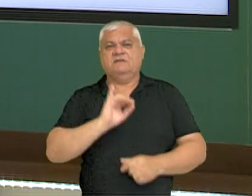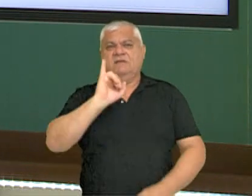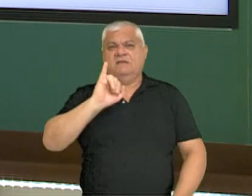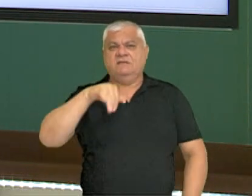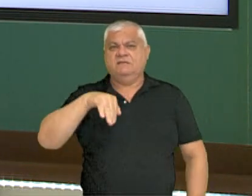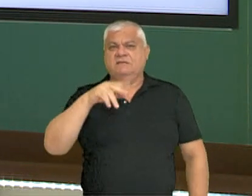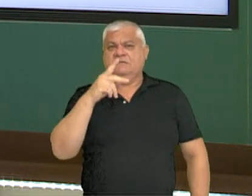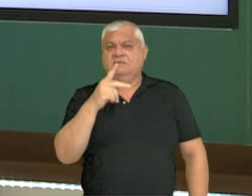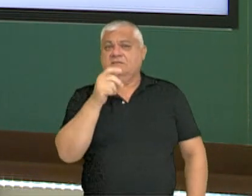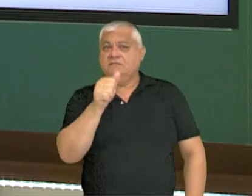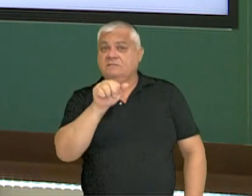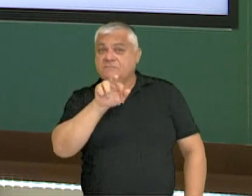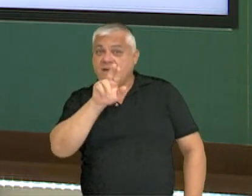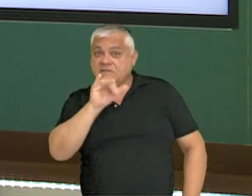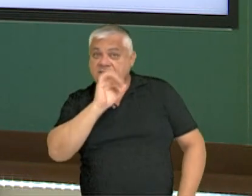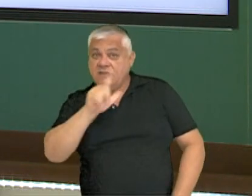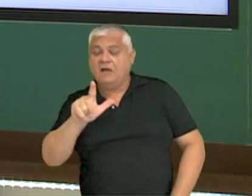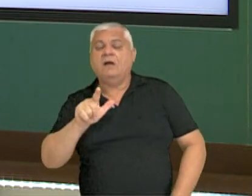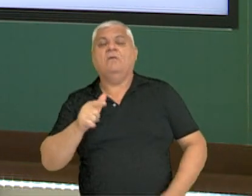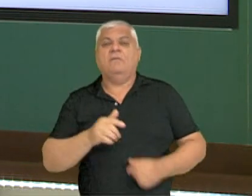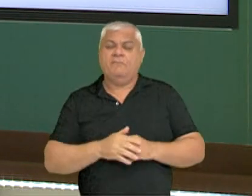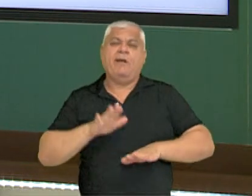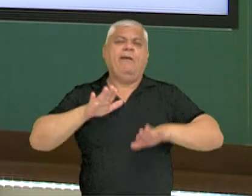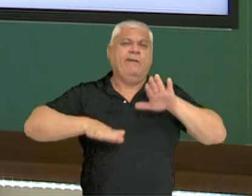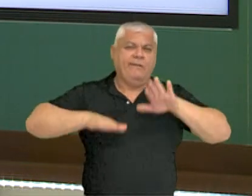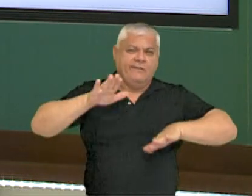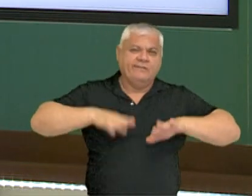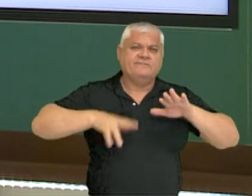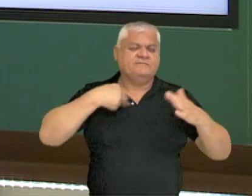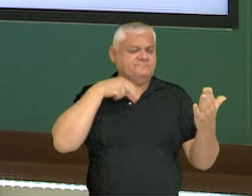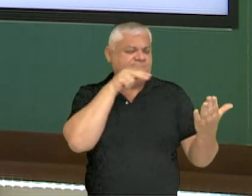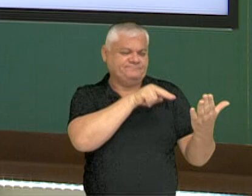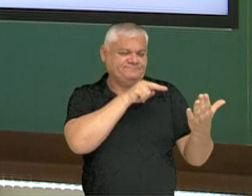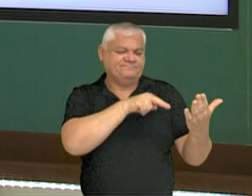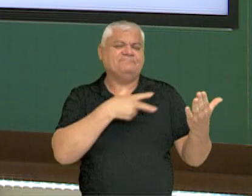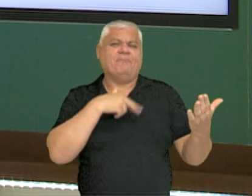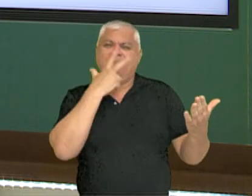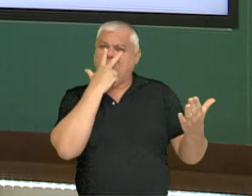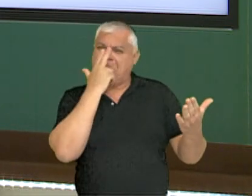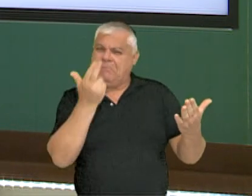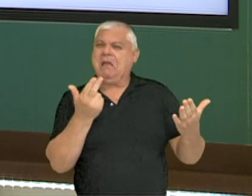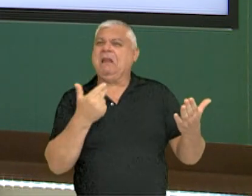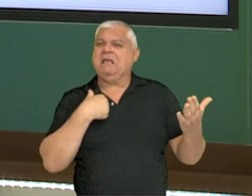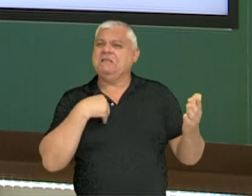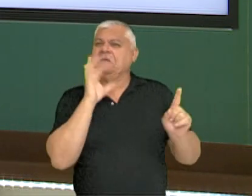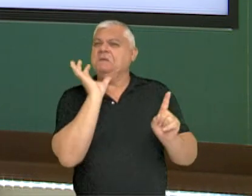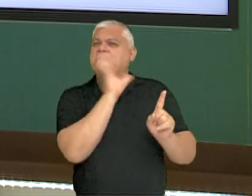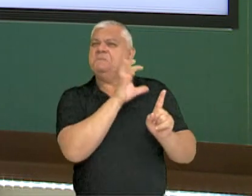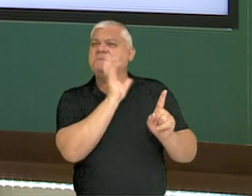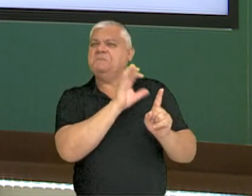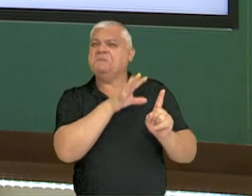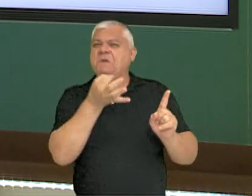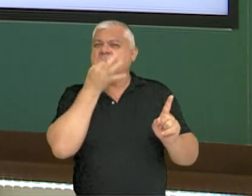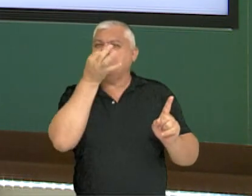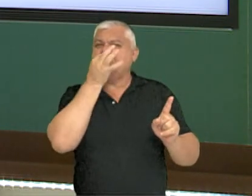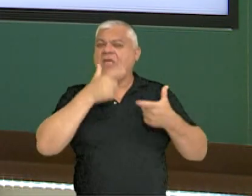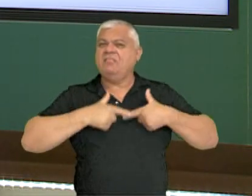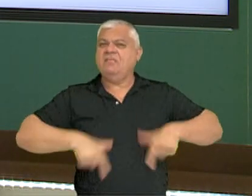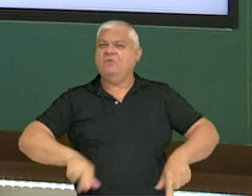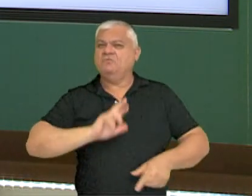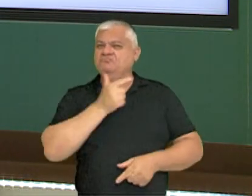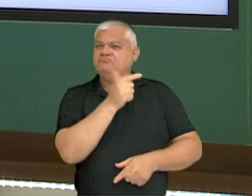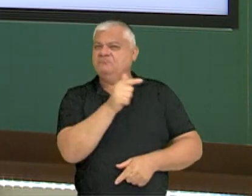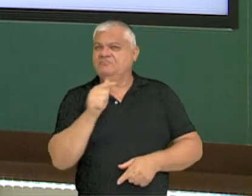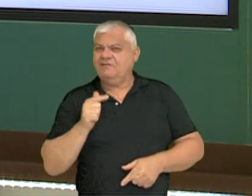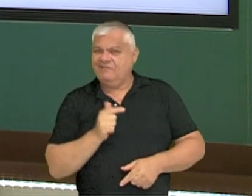que acontece sempre, né? Nós sabemos que existem ali certos veículos de imprensa que não são tão neutros quanto precisariam